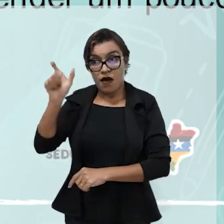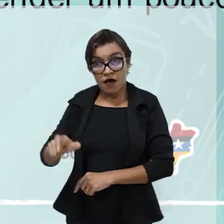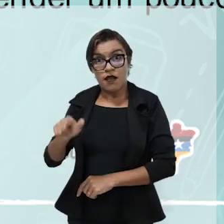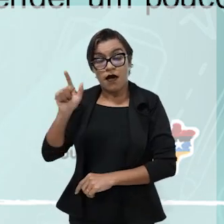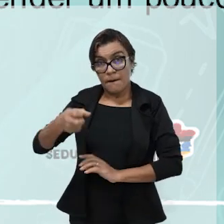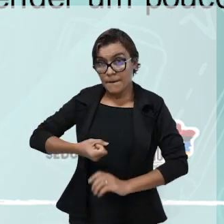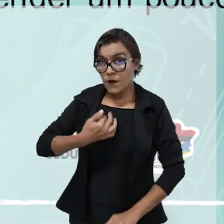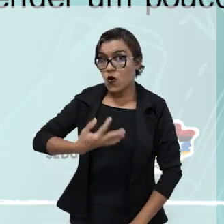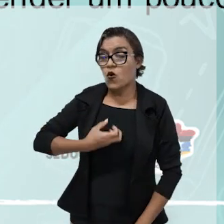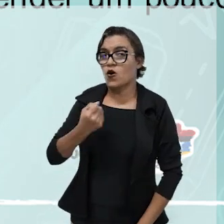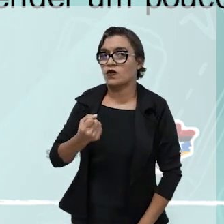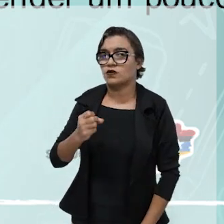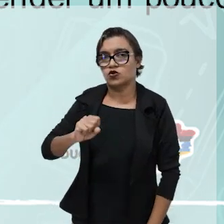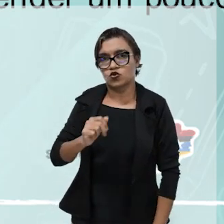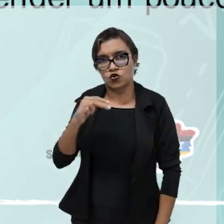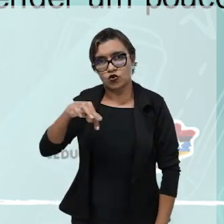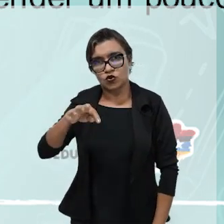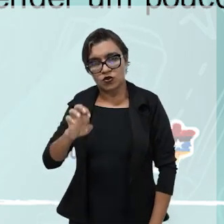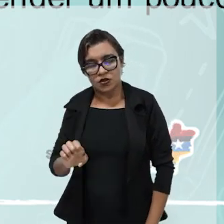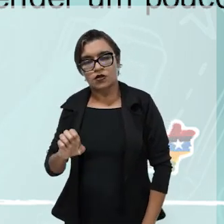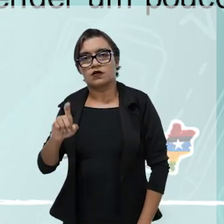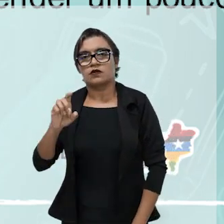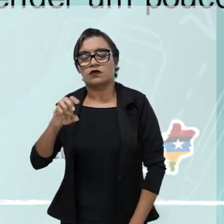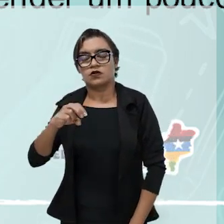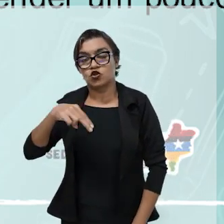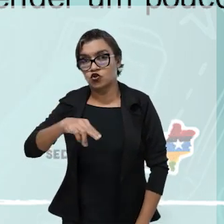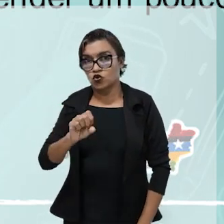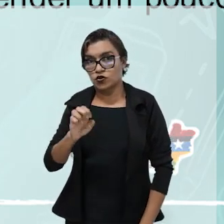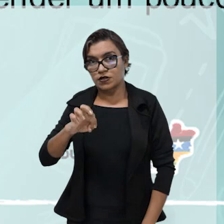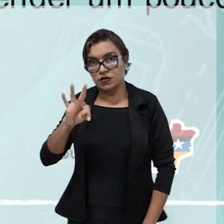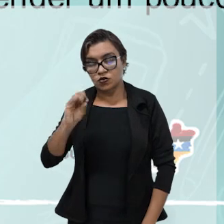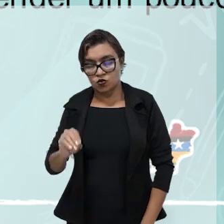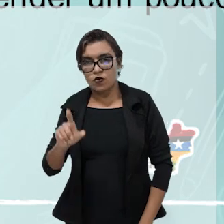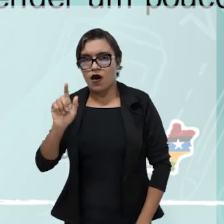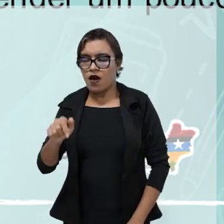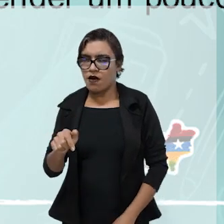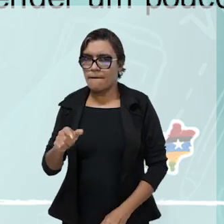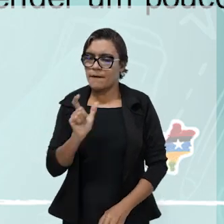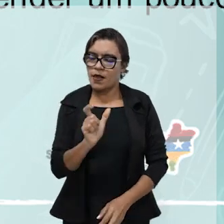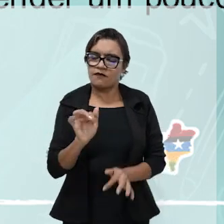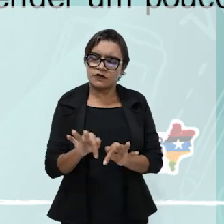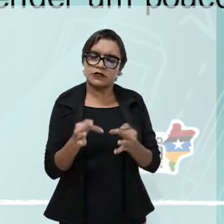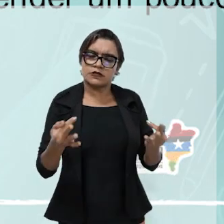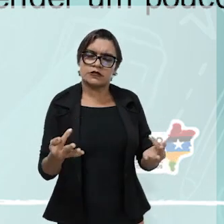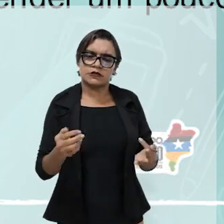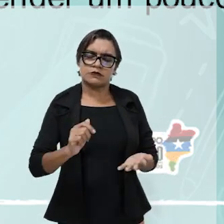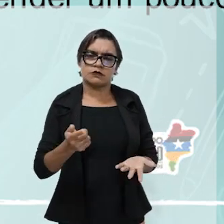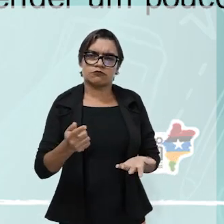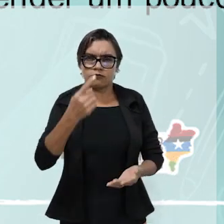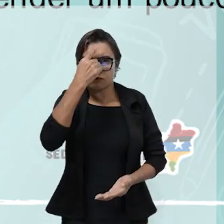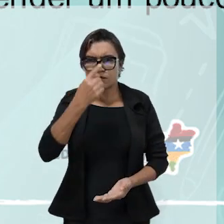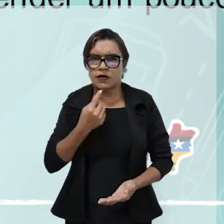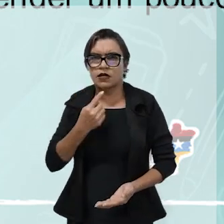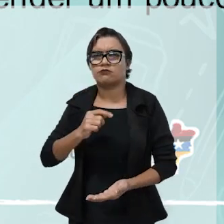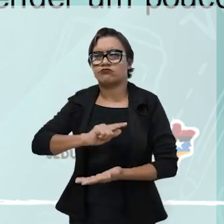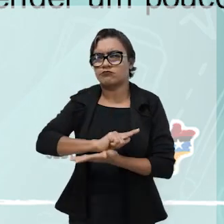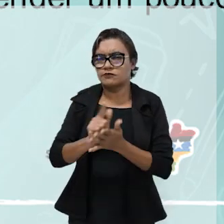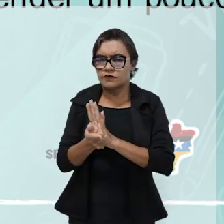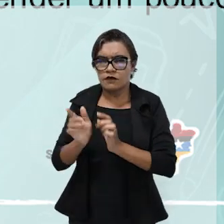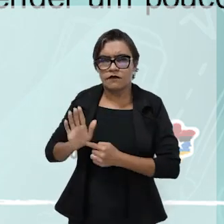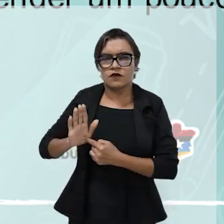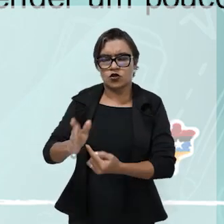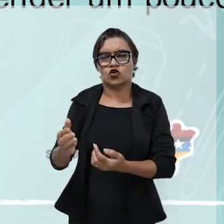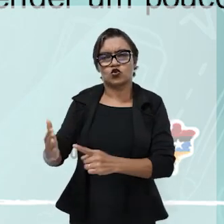poetas. Seu soneto é um desses exemplos de uso fino da palavra, de criação de figuras e imagens, que nos ajudam a